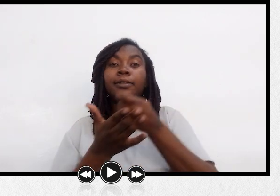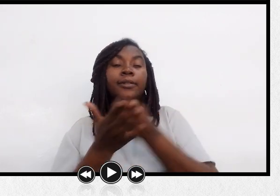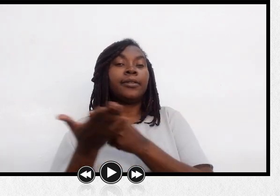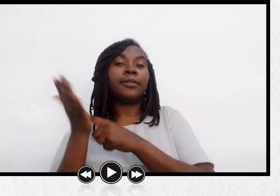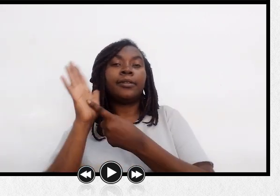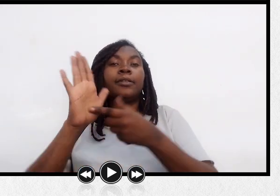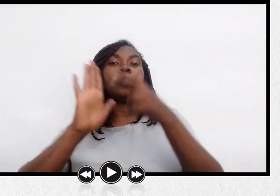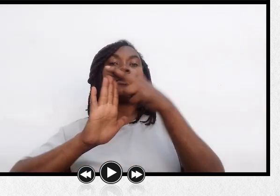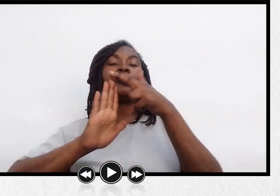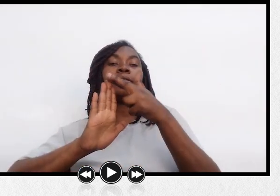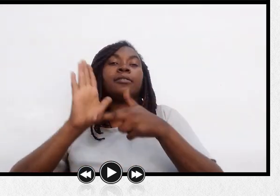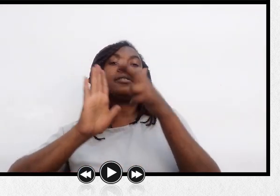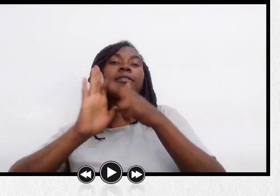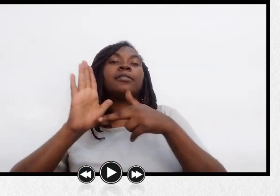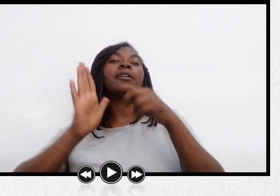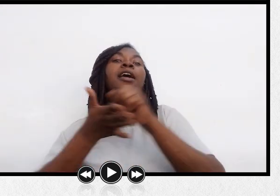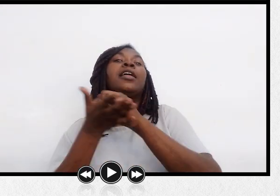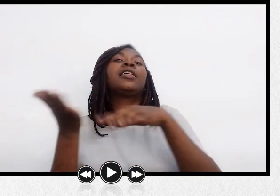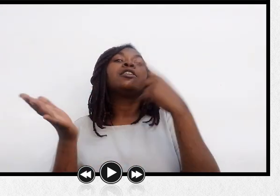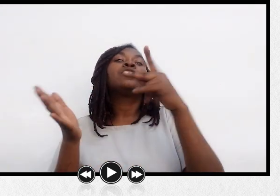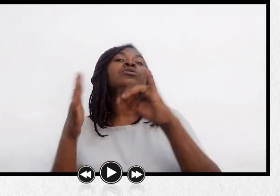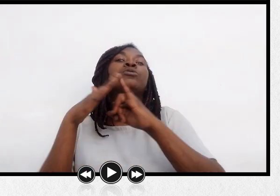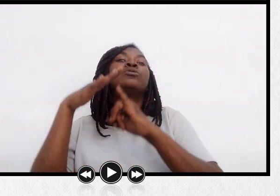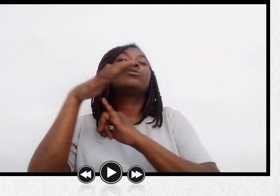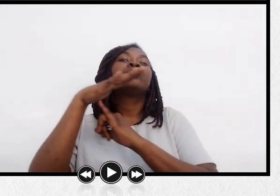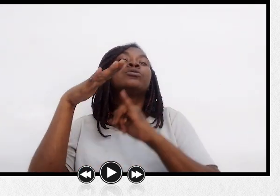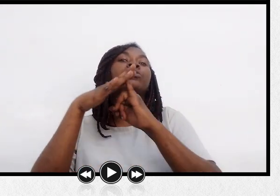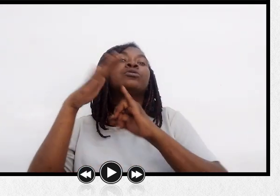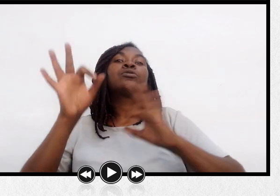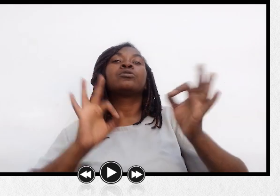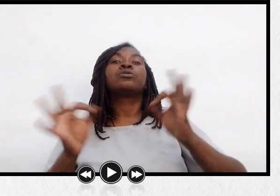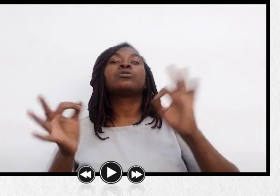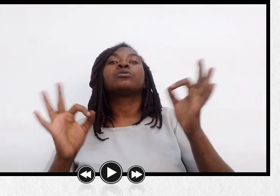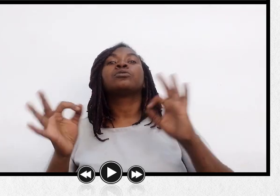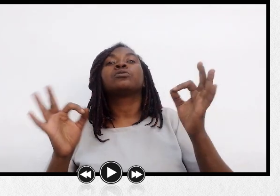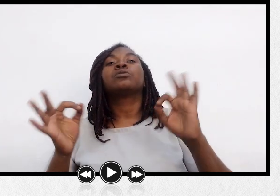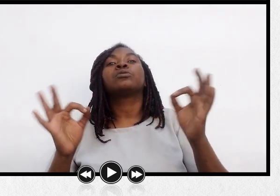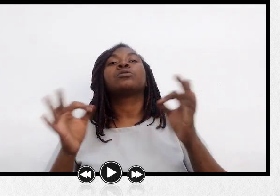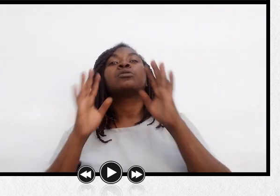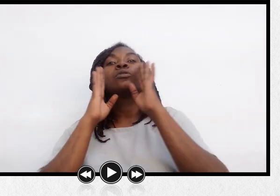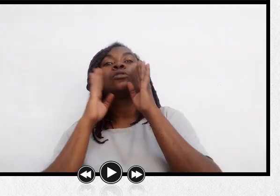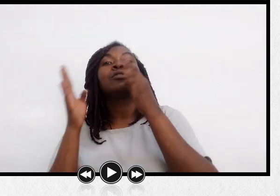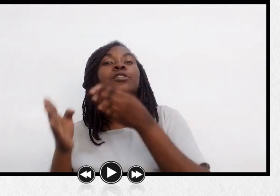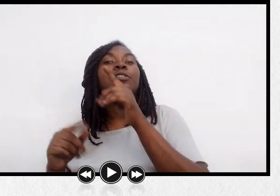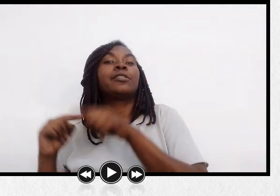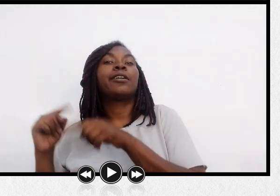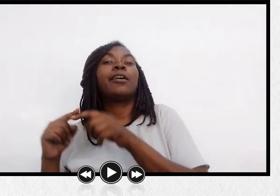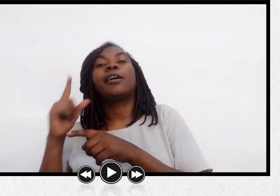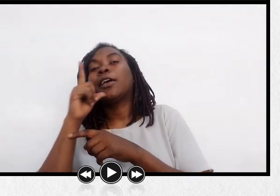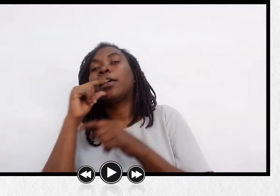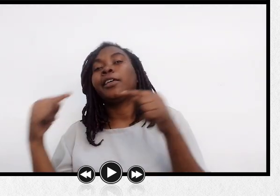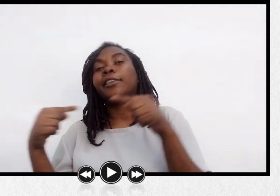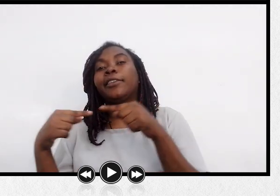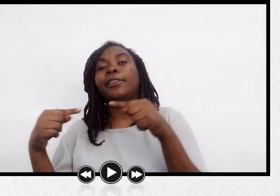apresentar um relatório das ações que a sua instituição realiza focada nos recursos